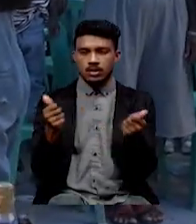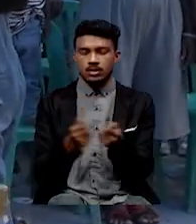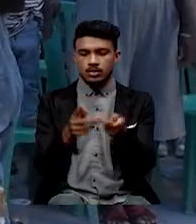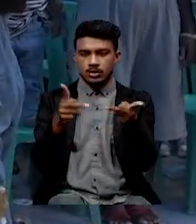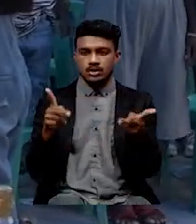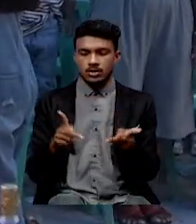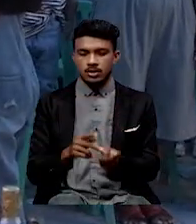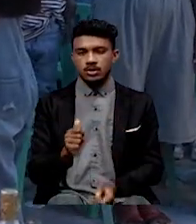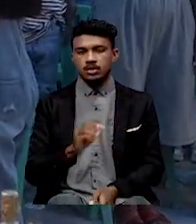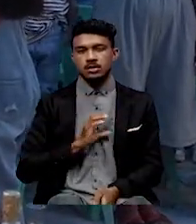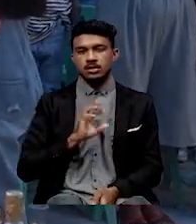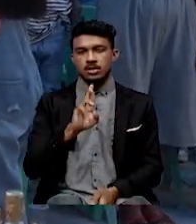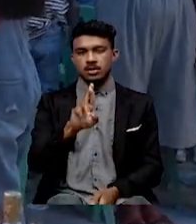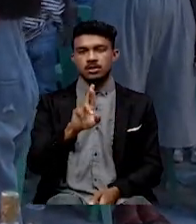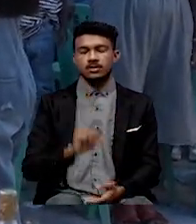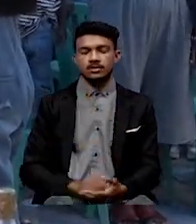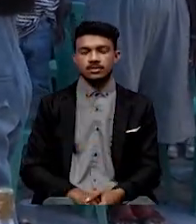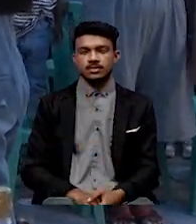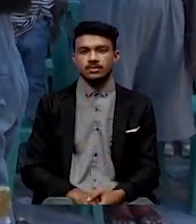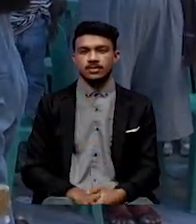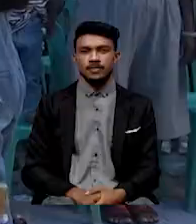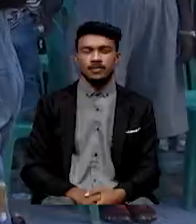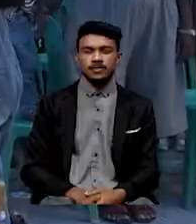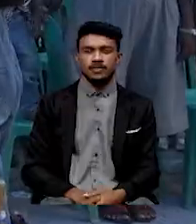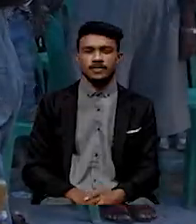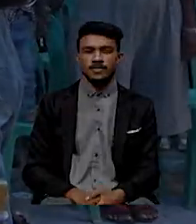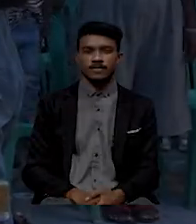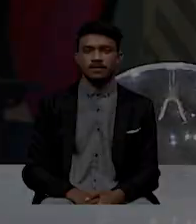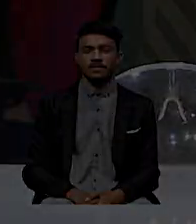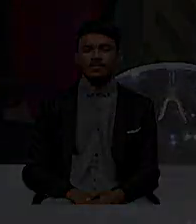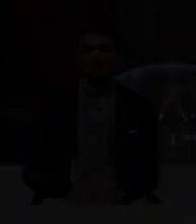Administrativo Cristo Rei. Laura da Cruz, Jovial da Costa, GMN.